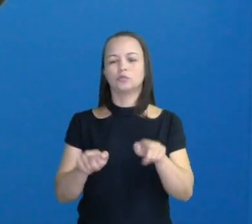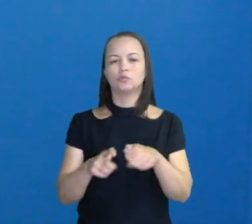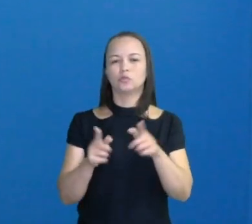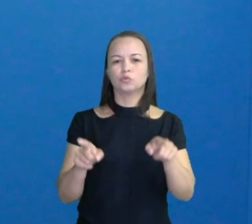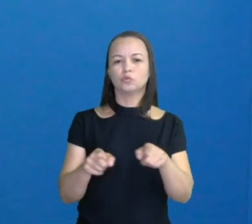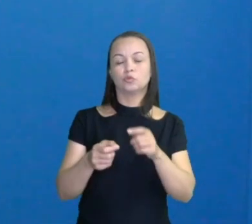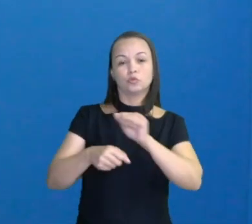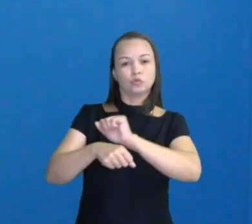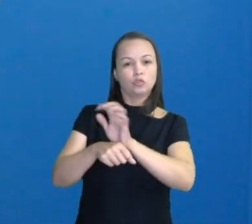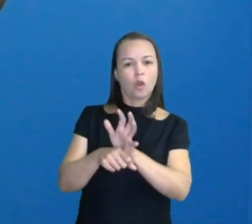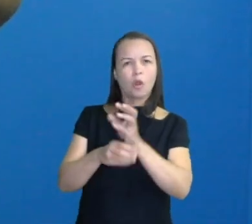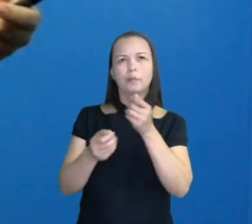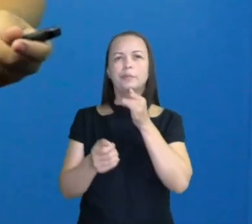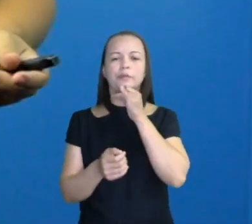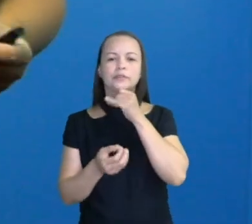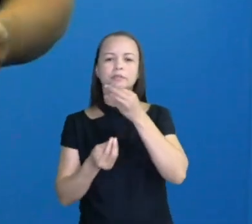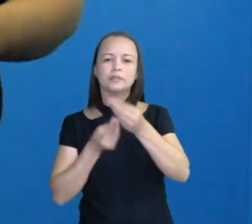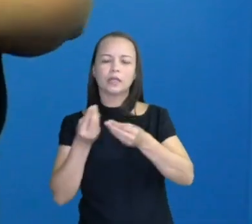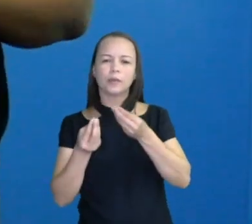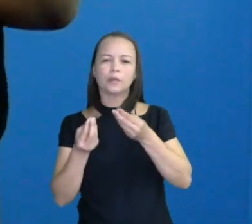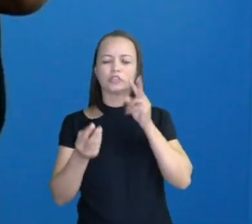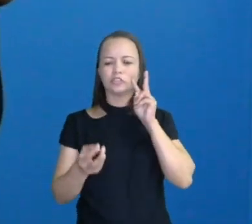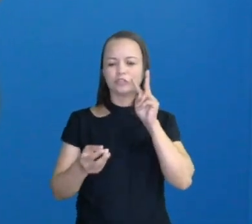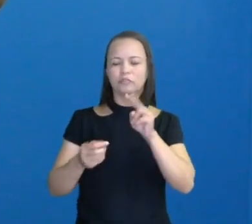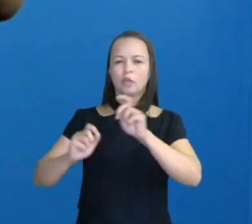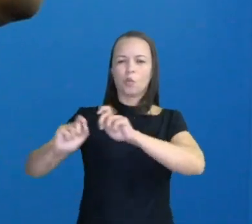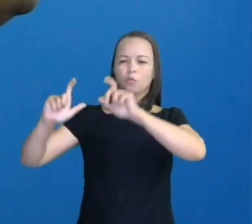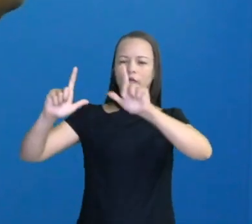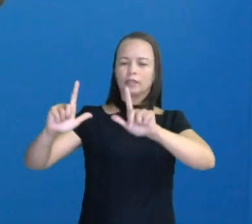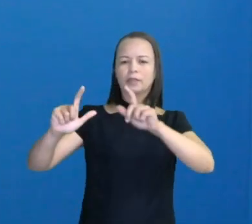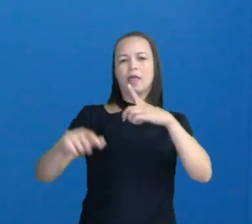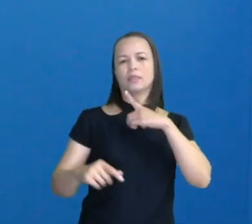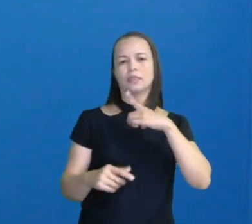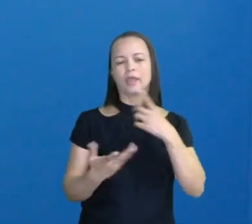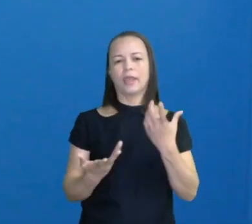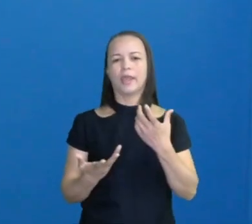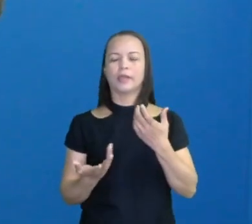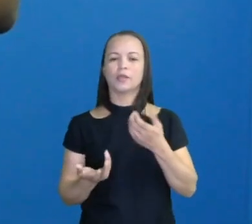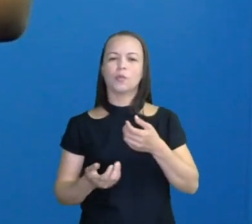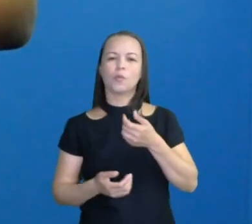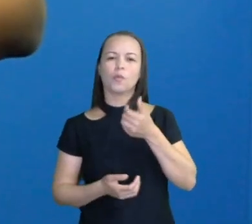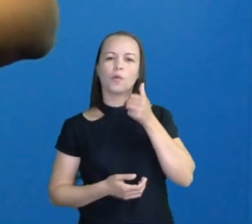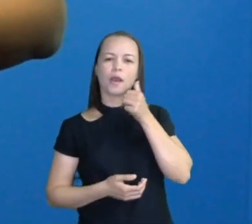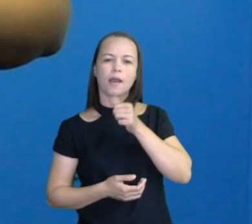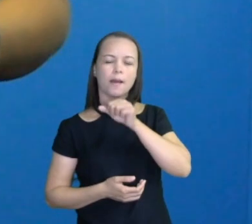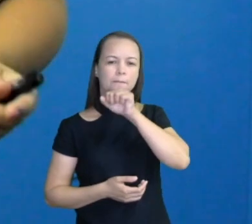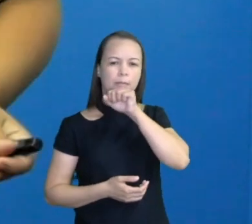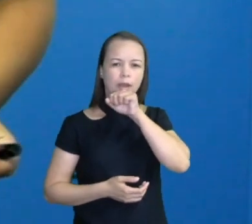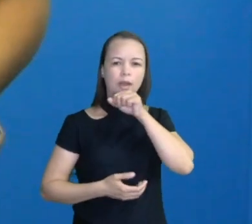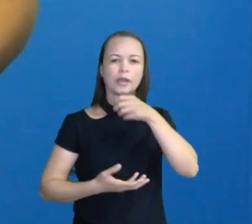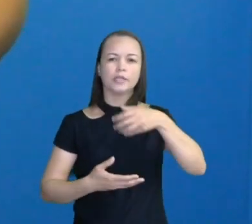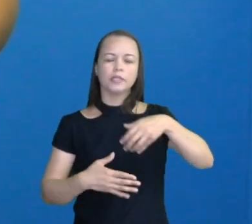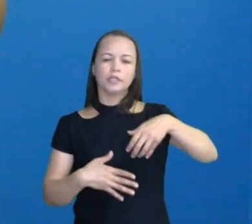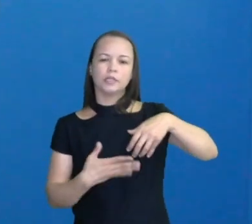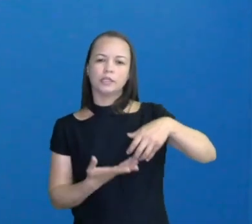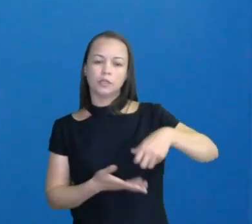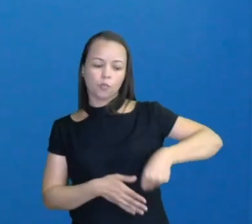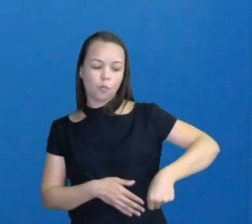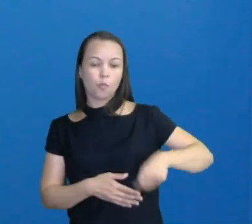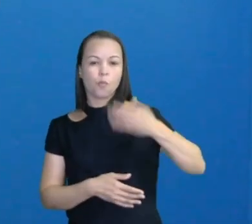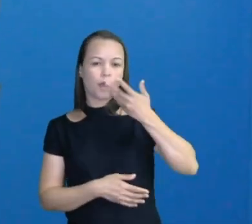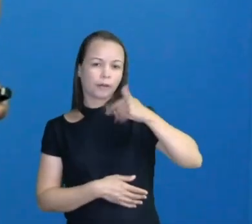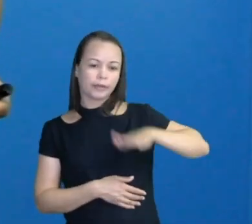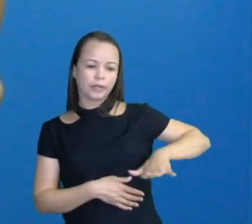vê duas pessoas, uma criança com a mãe, a gente sabe que está passando um sentimento materno,